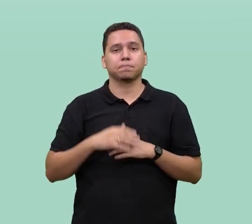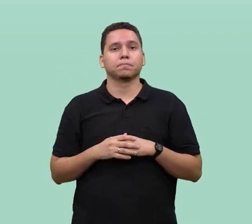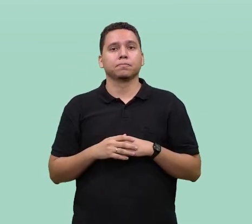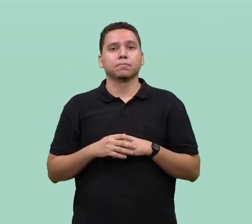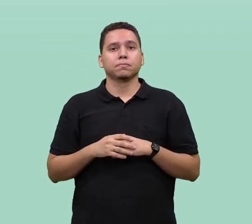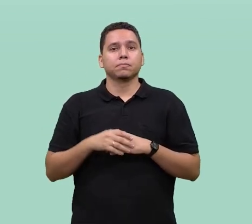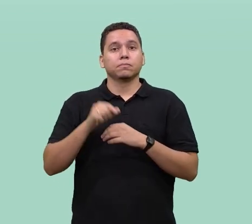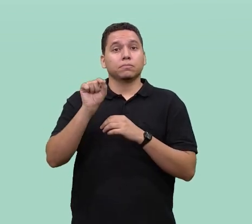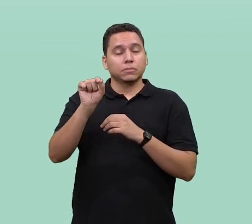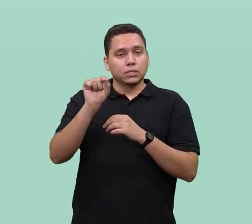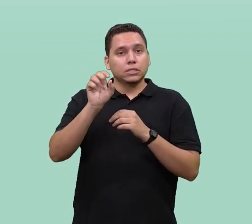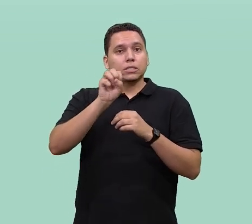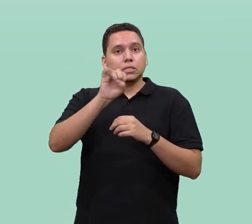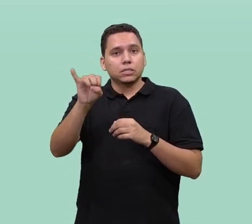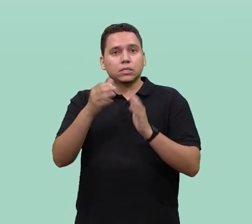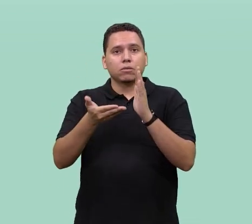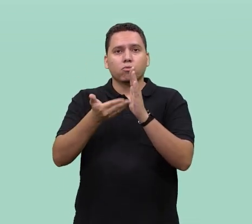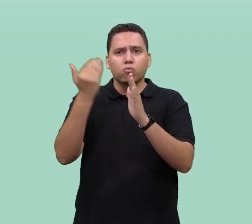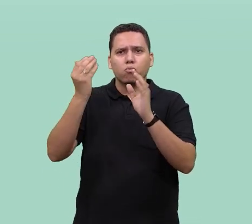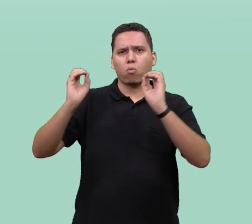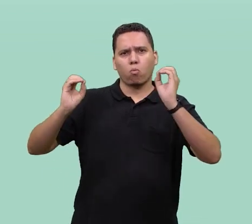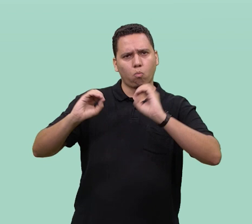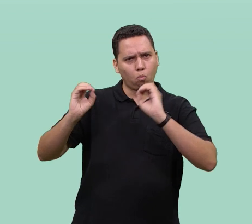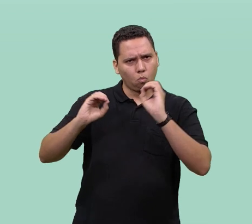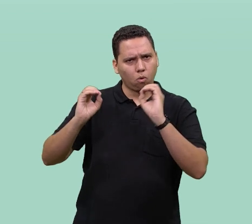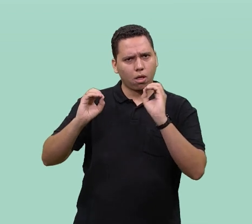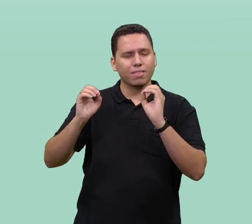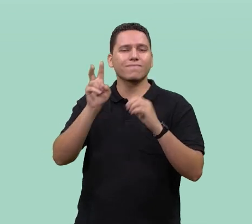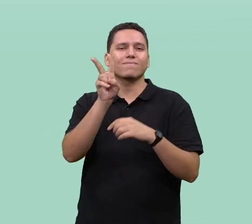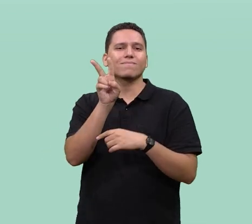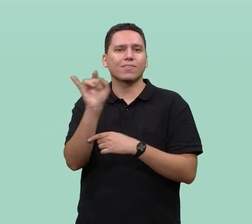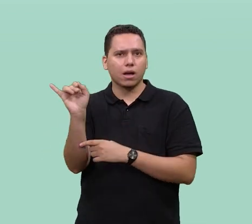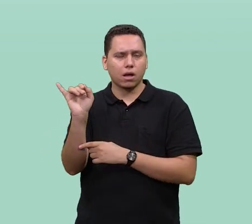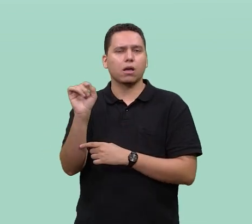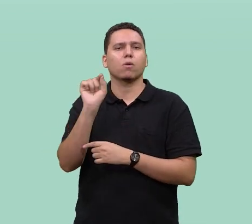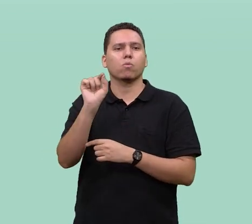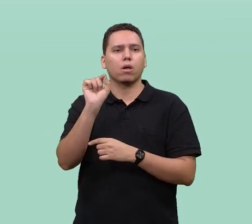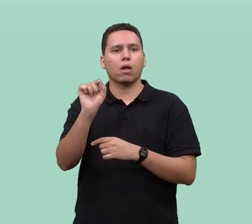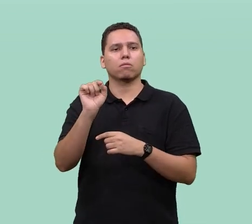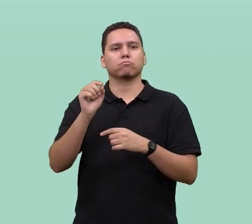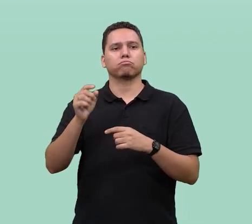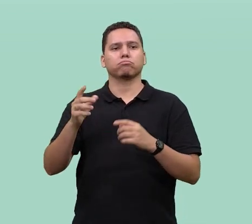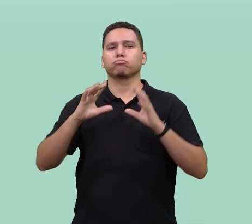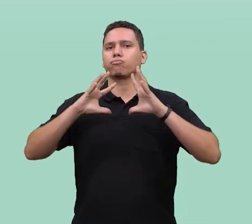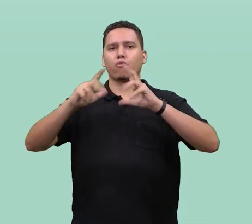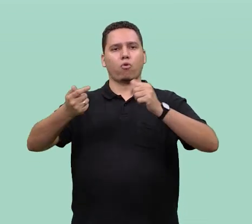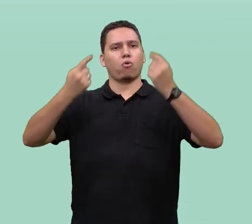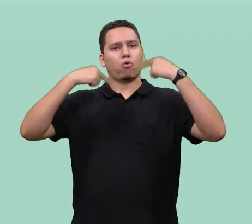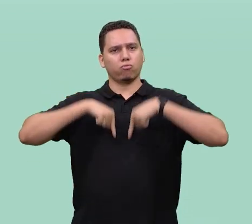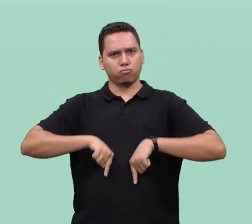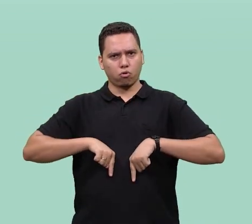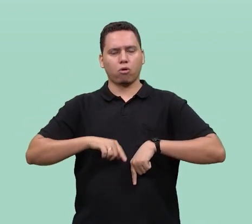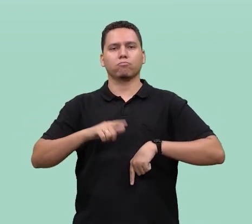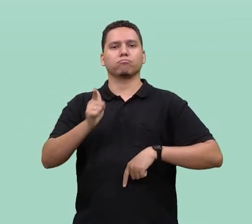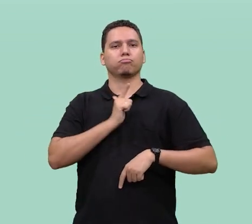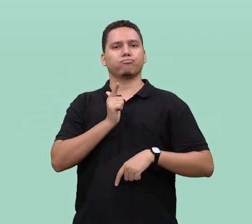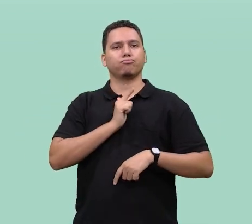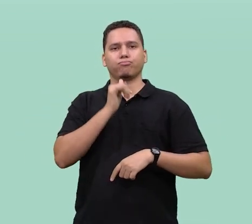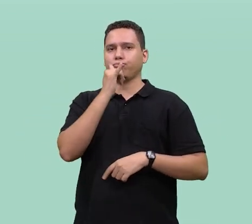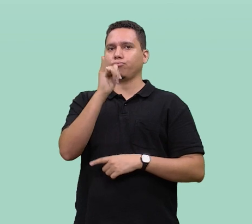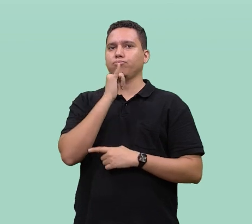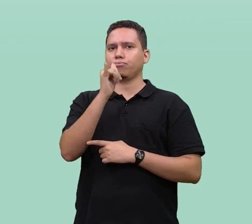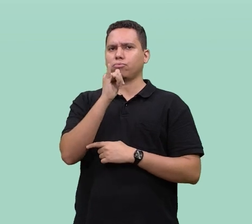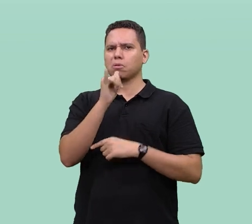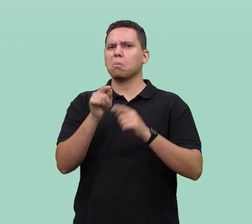do elétronzinho, é que vai fazer com que o corpo todo fique carregado. Isso é importante não esquecer. Aí você pergunta, professor, mas eu vou ter apenas